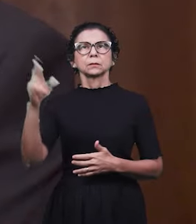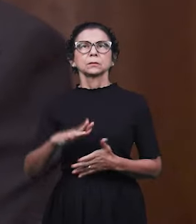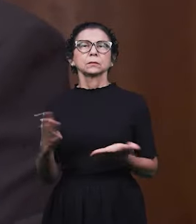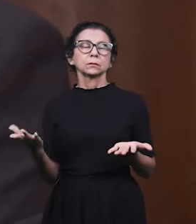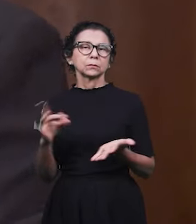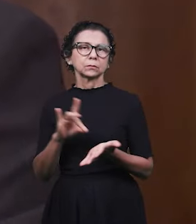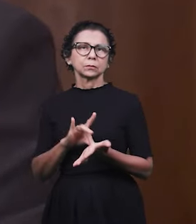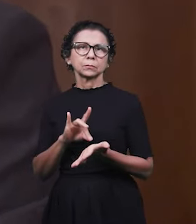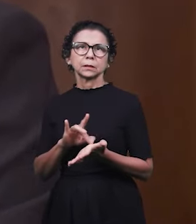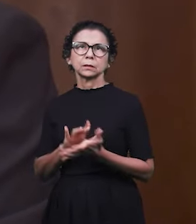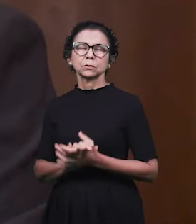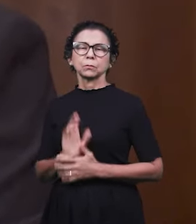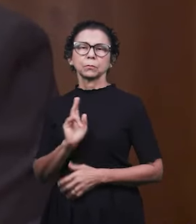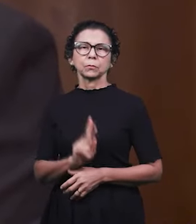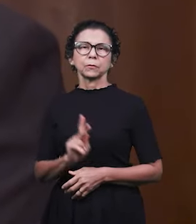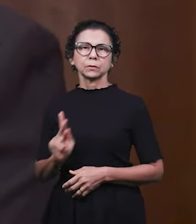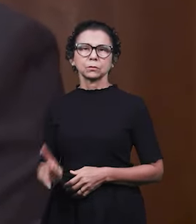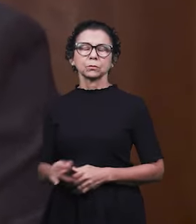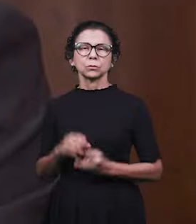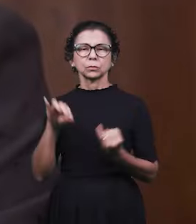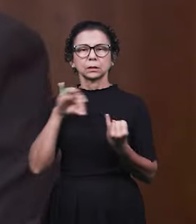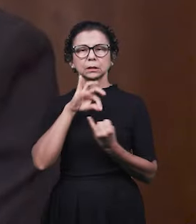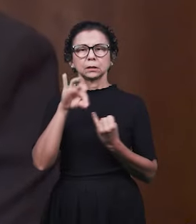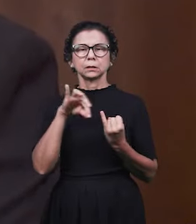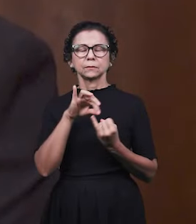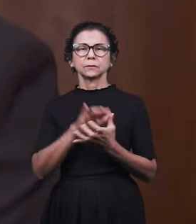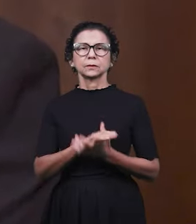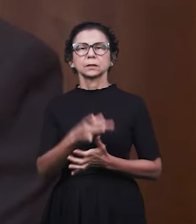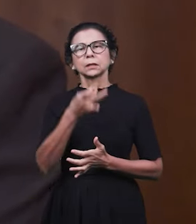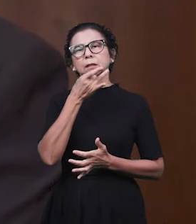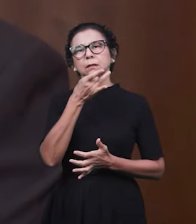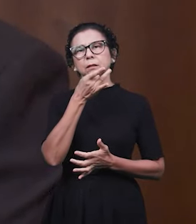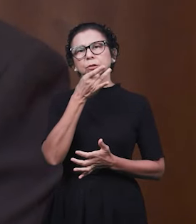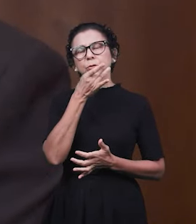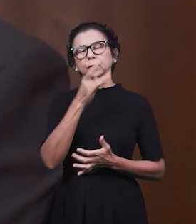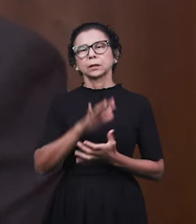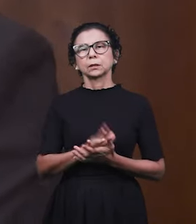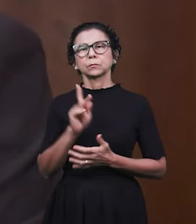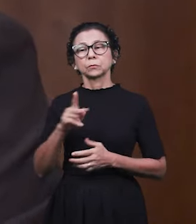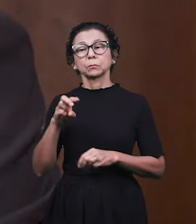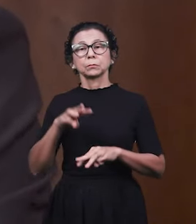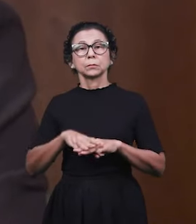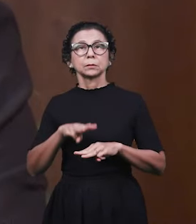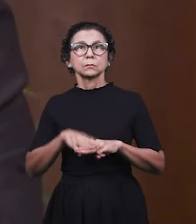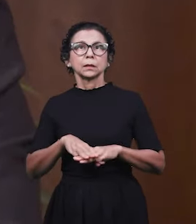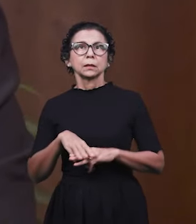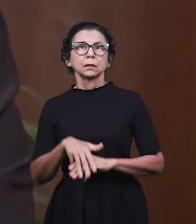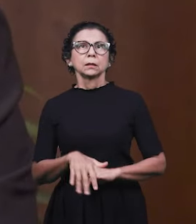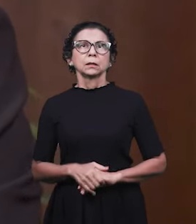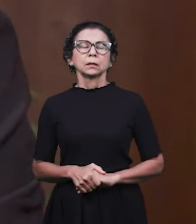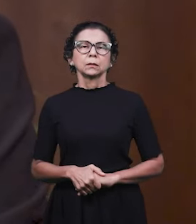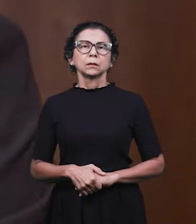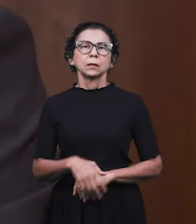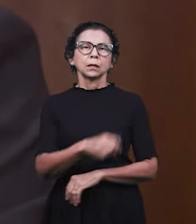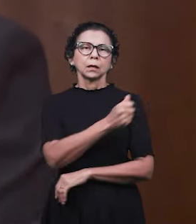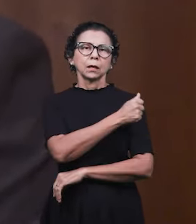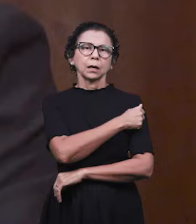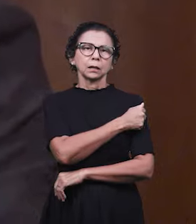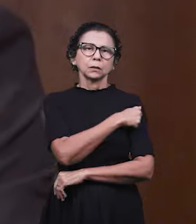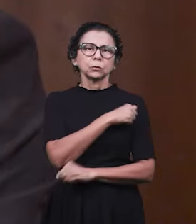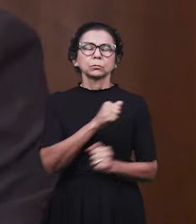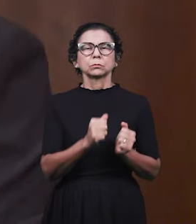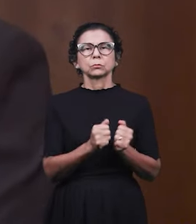atualmente sou professor do IFES Campus Cachoeiro, sou professor de matemática, atuo tanto com alunos do integrado, mas